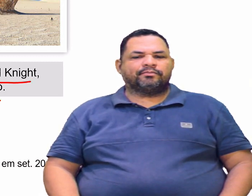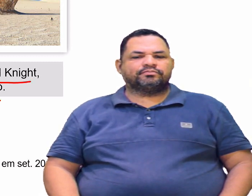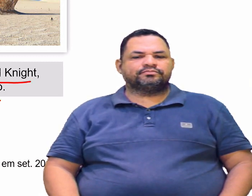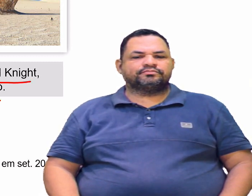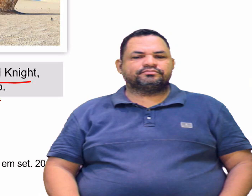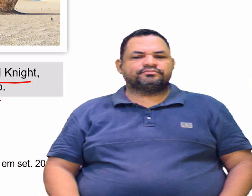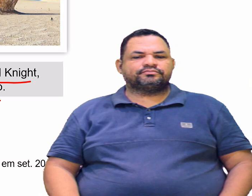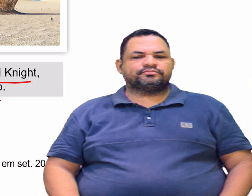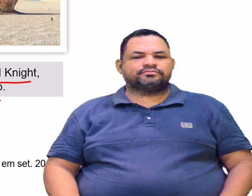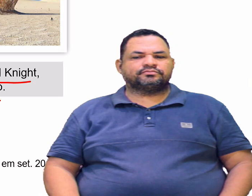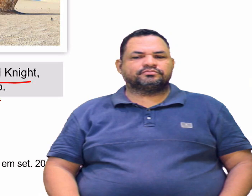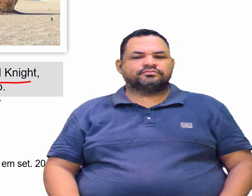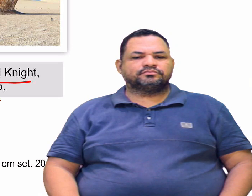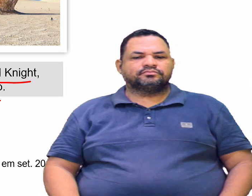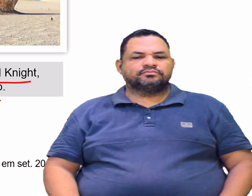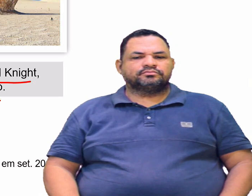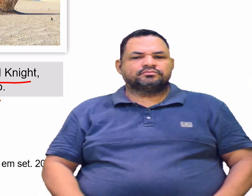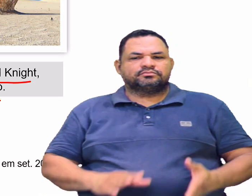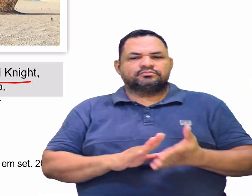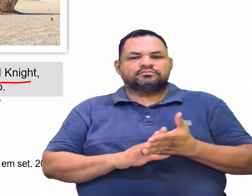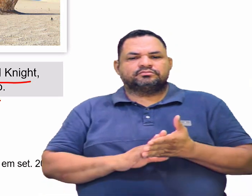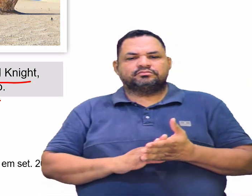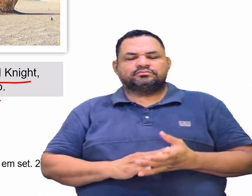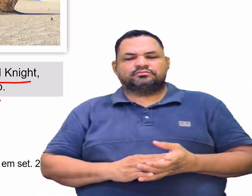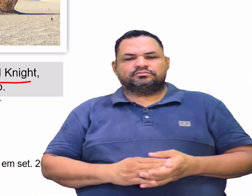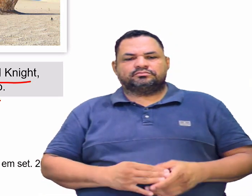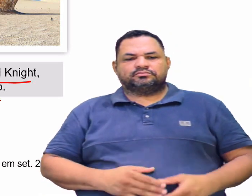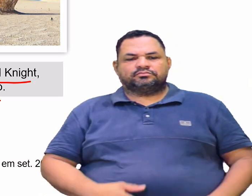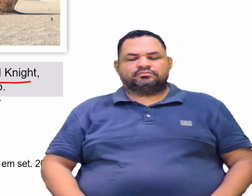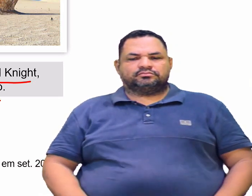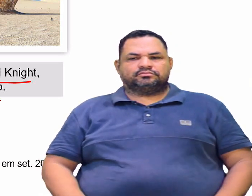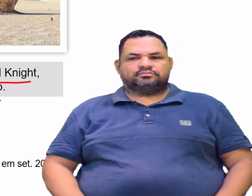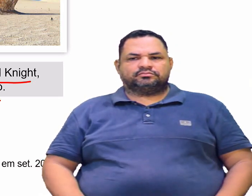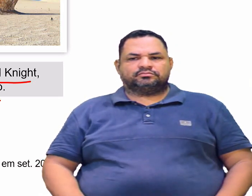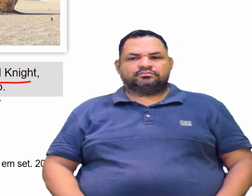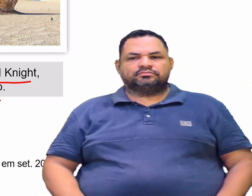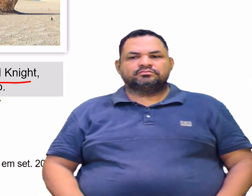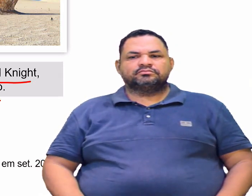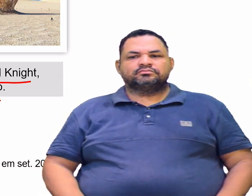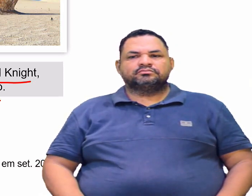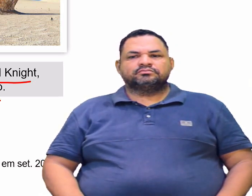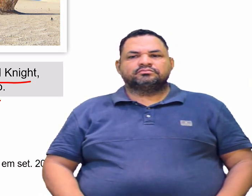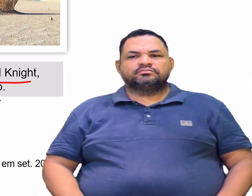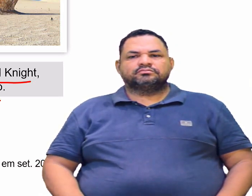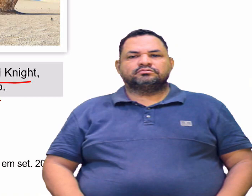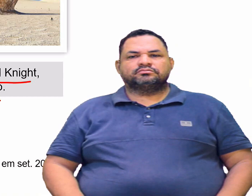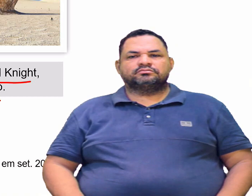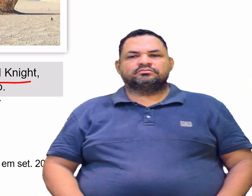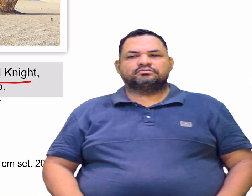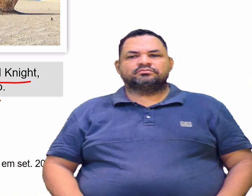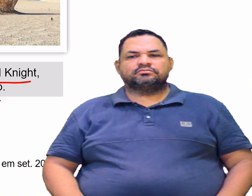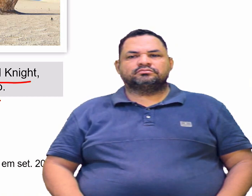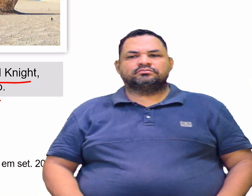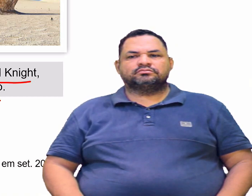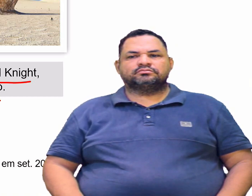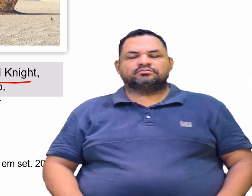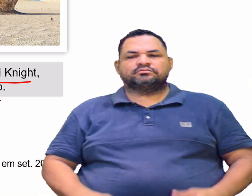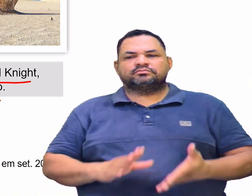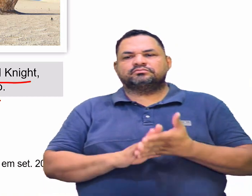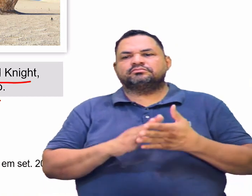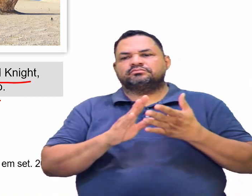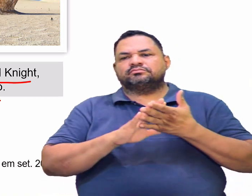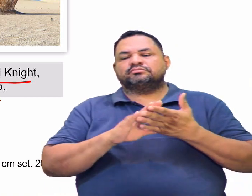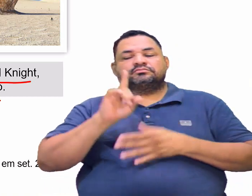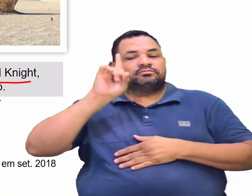artista americano, o Cavaleiro Shad, né? E aqui, olha, tá vendo aqui, ó, mais